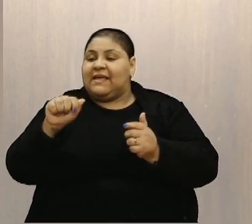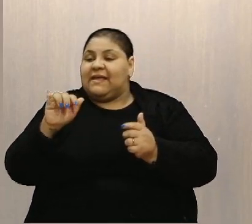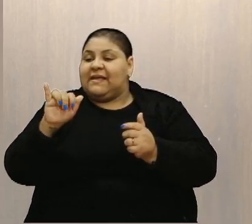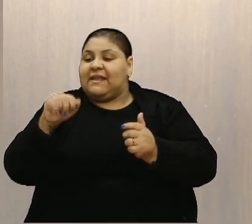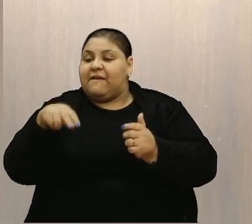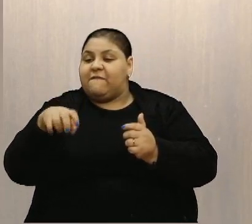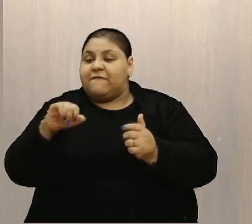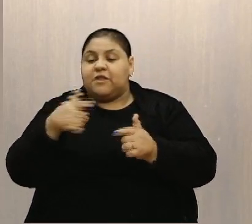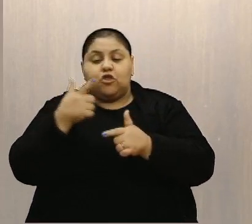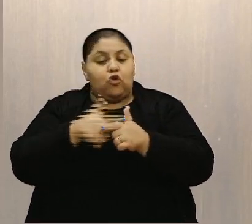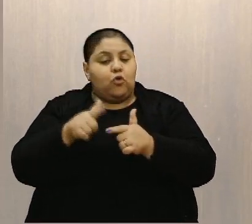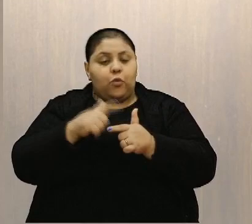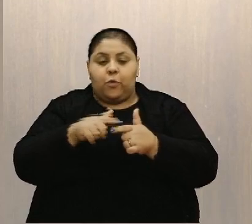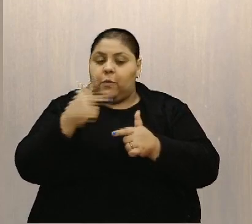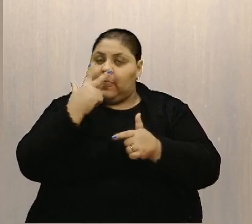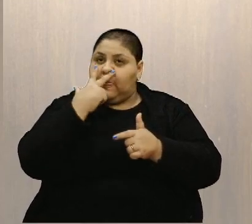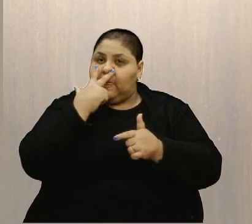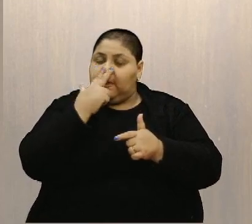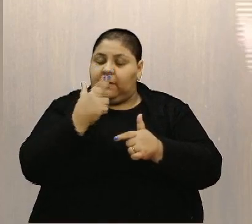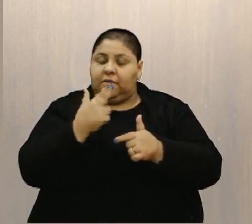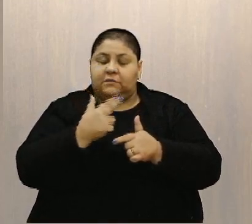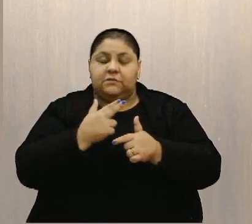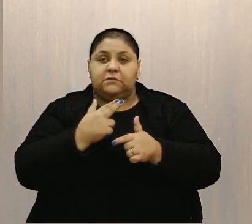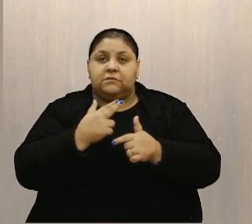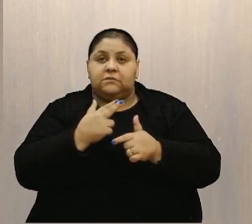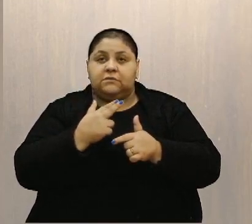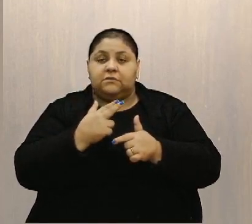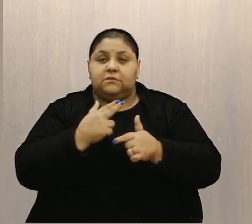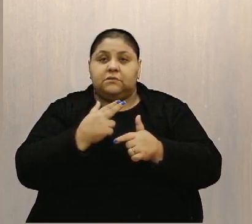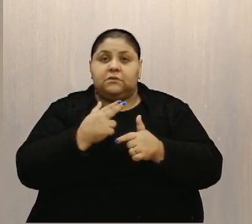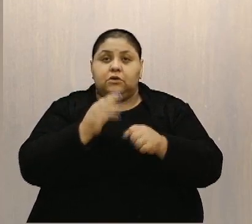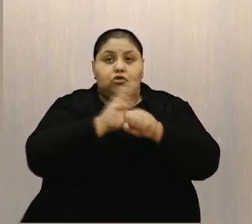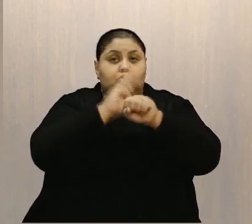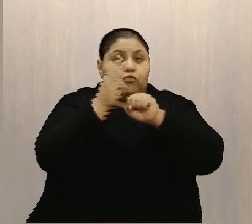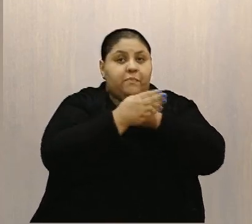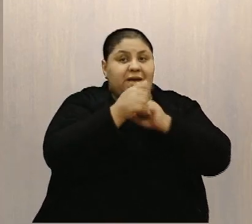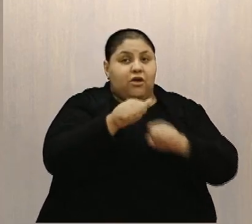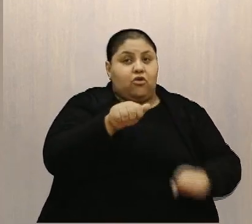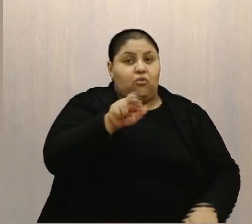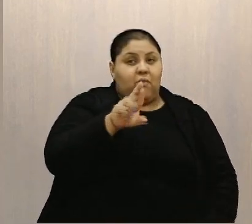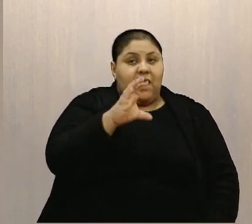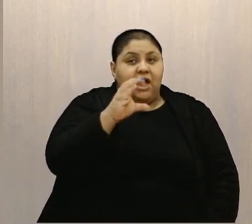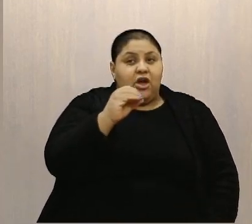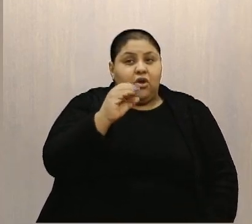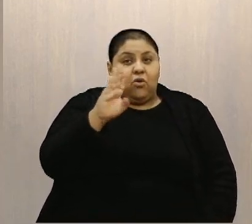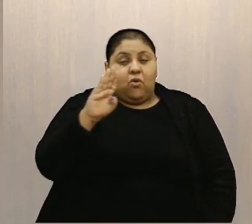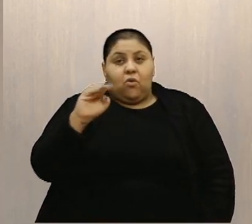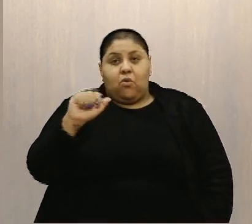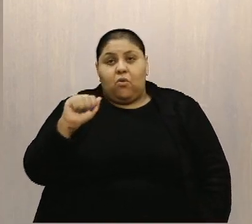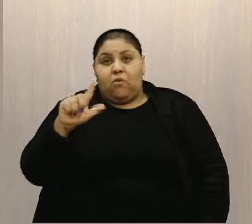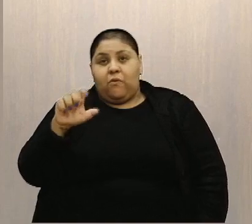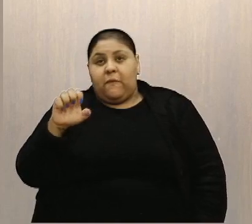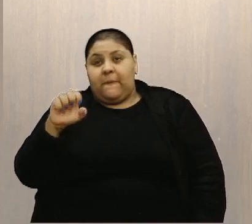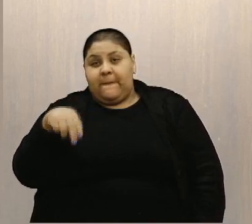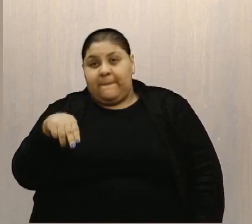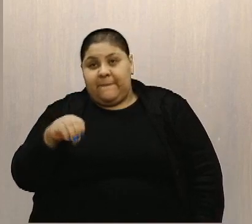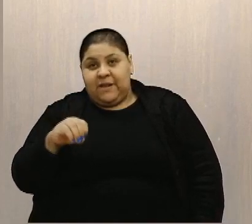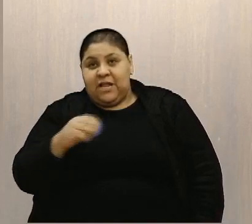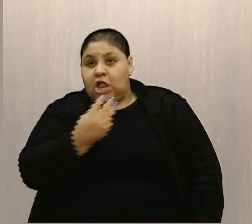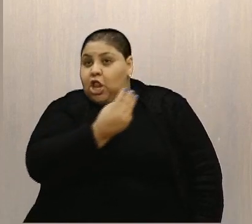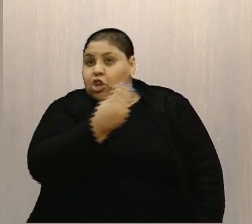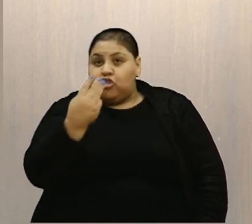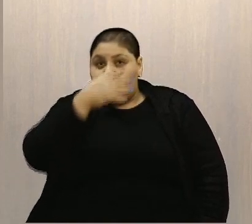mesma lá no Arcobaleno, só que no site da